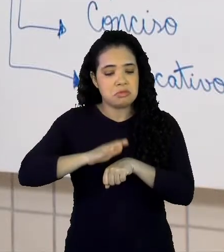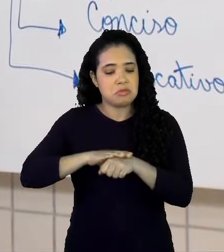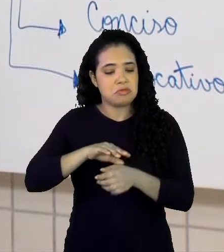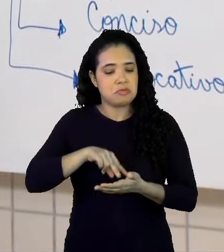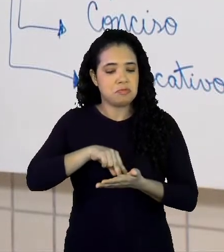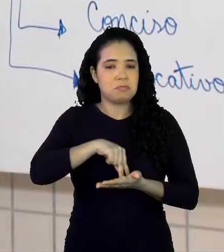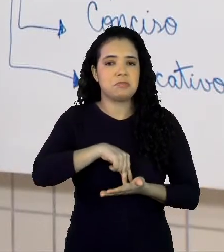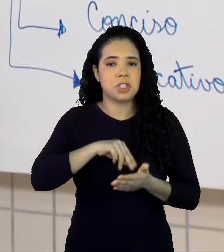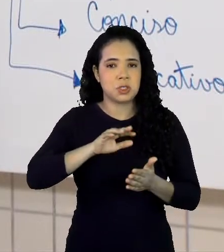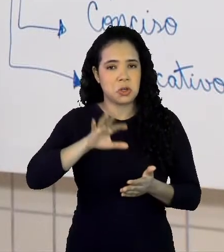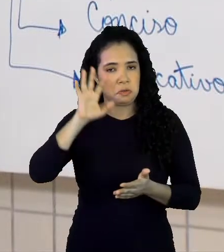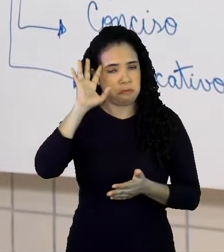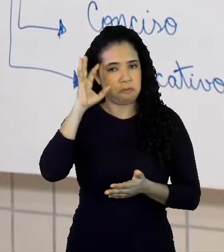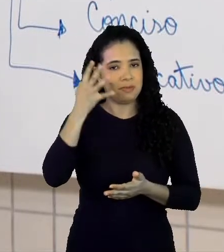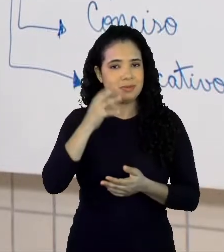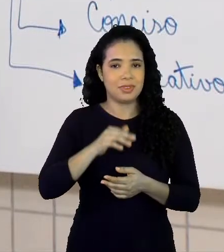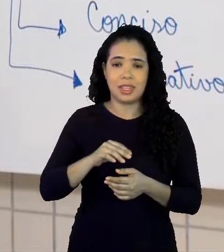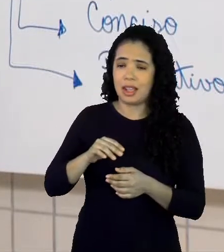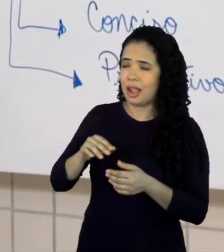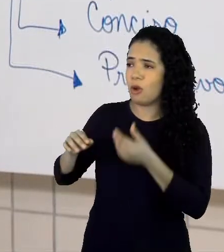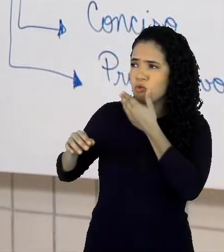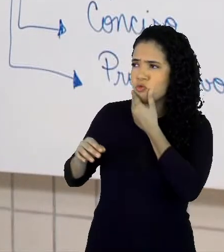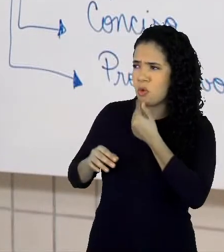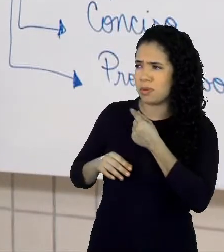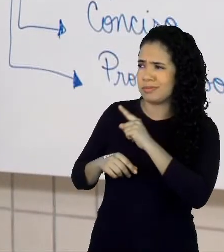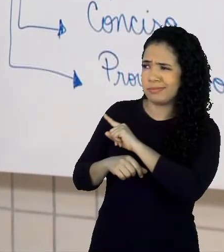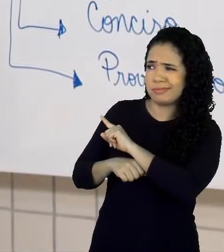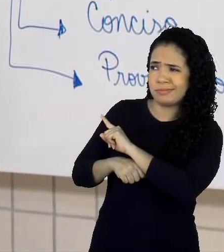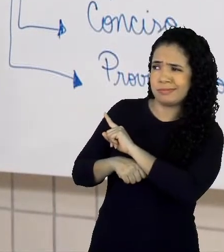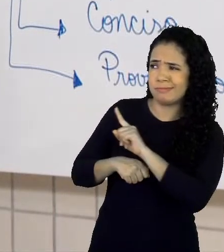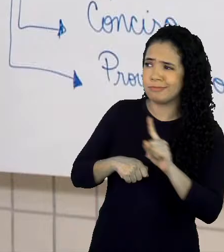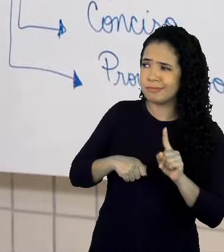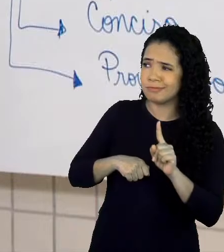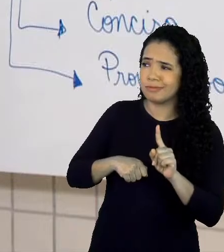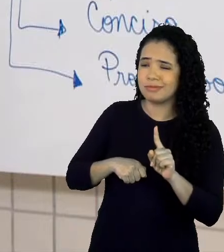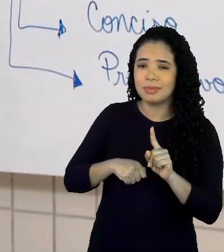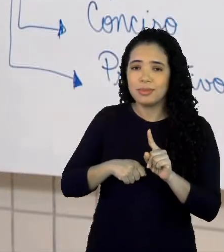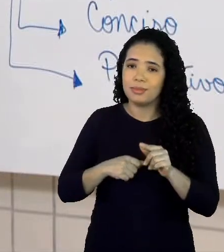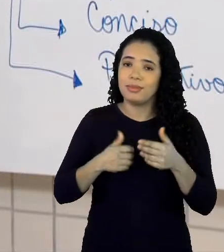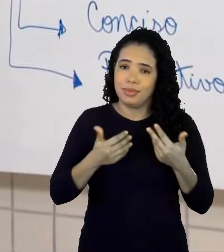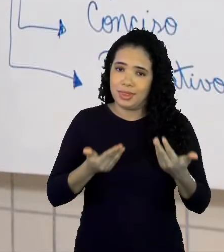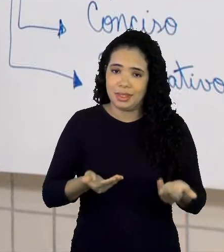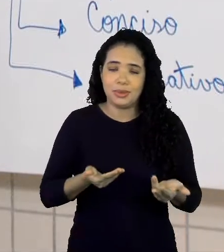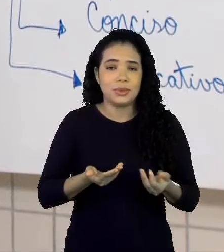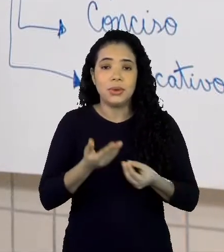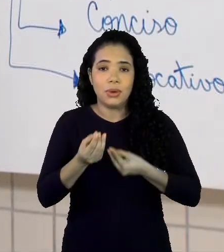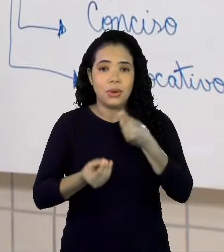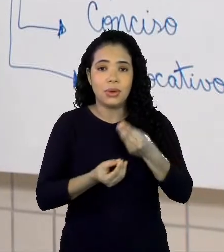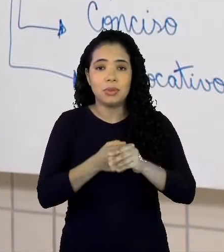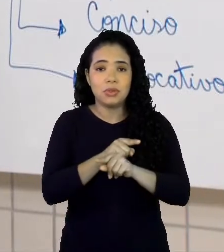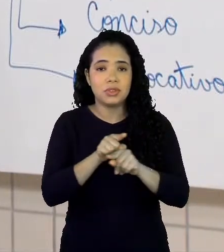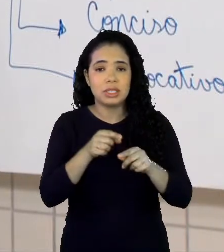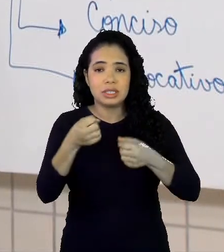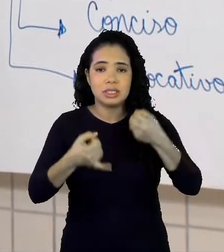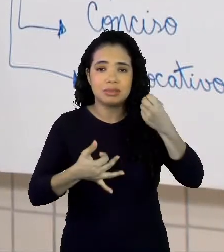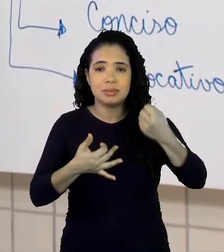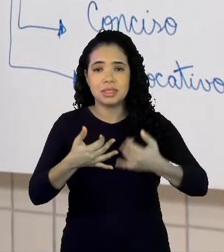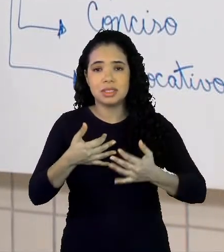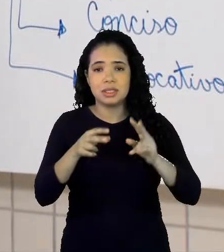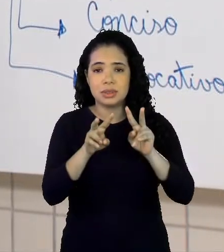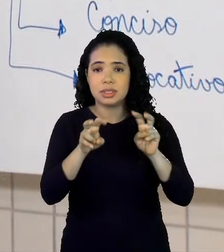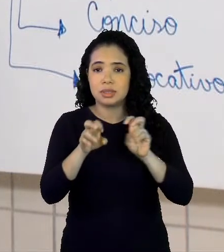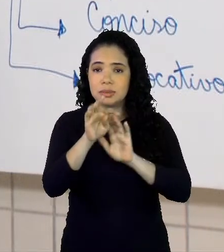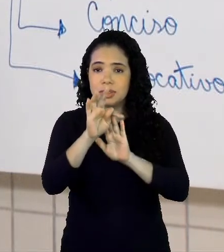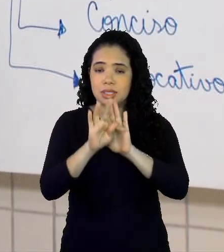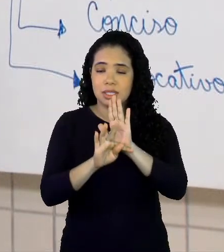é dele não aceitar, né? Dizer um não bem grande. E aí a outra questão é: como você explica o título do texto